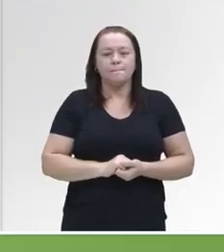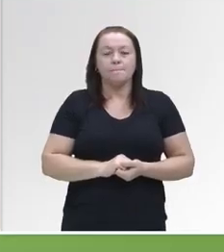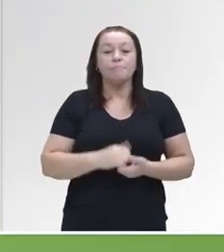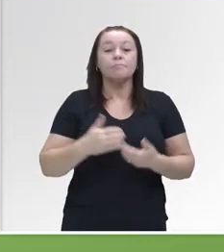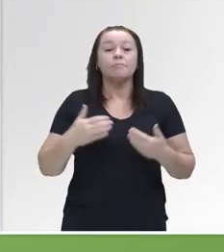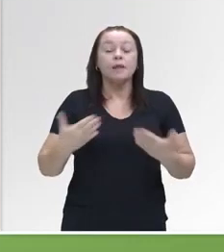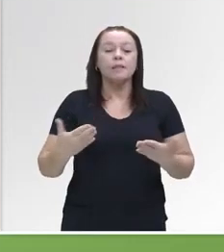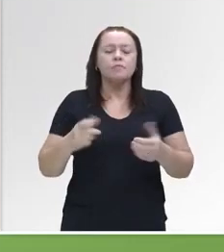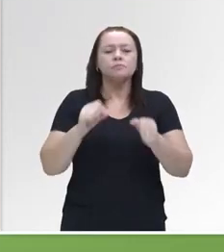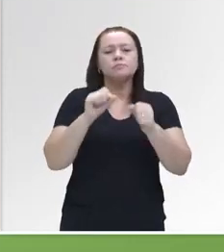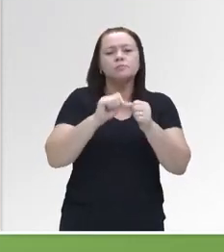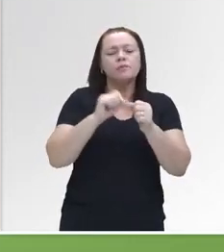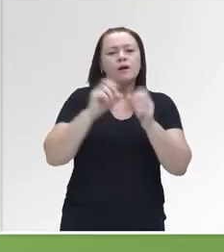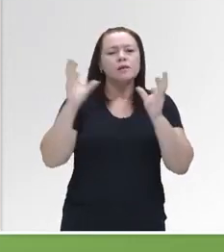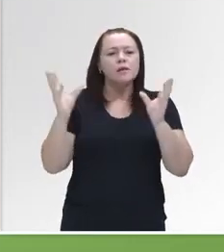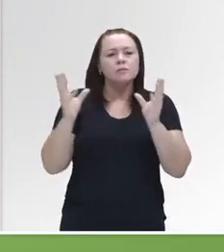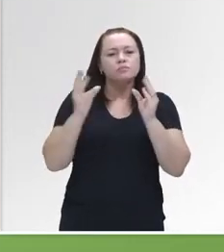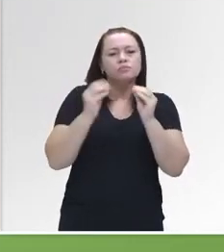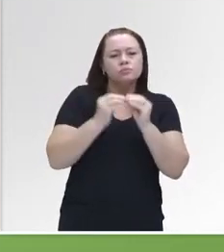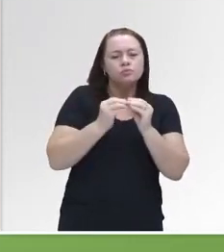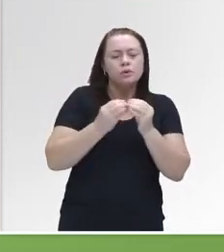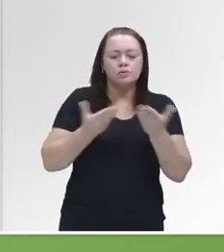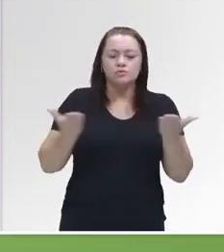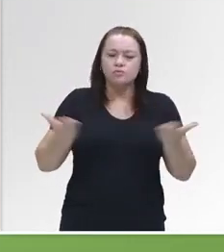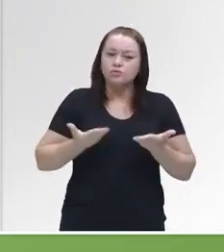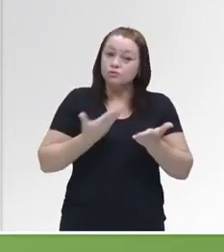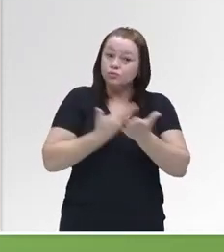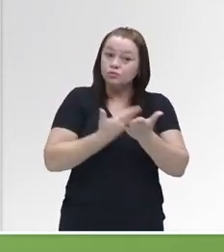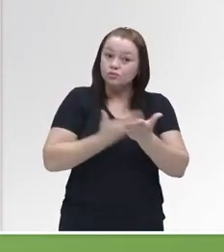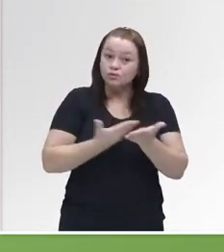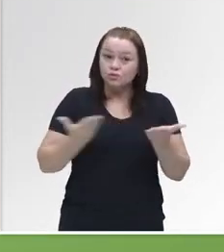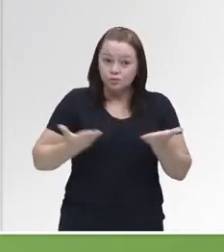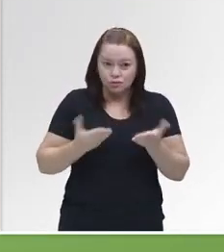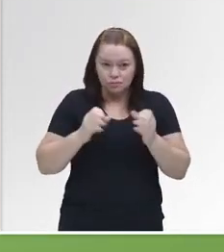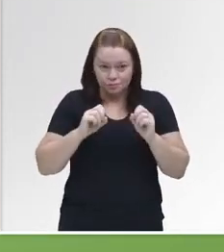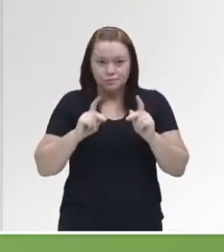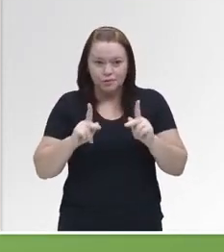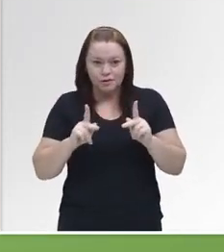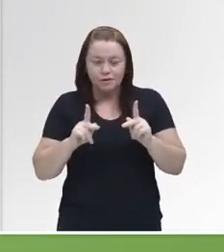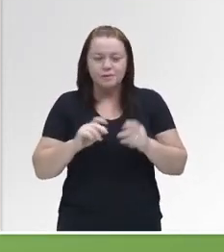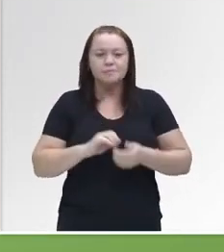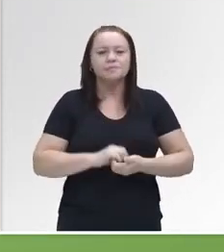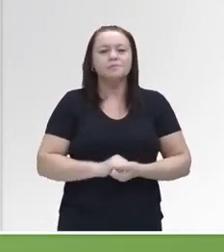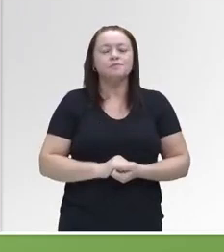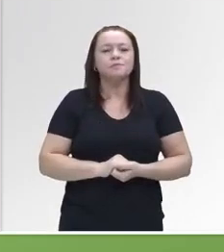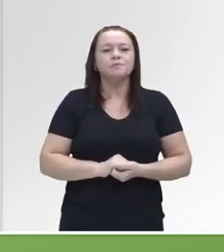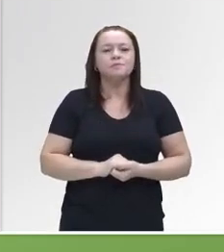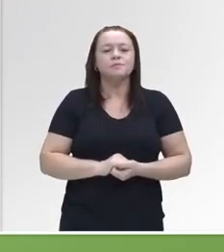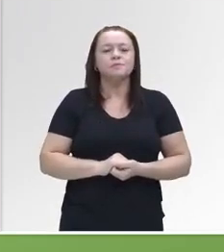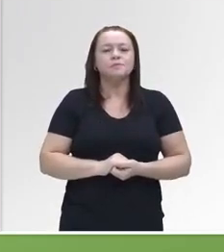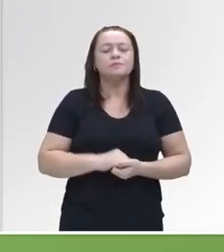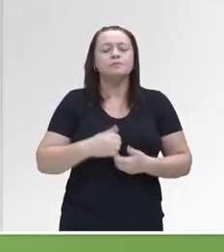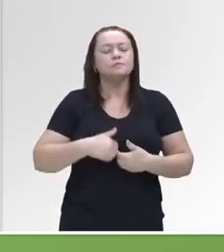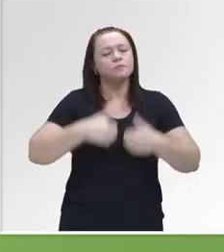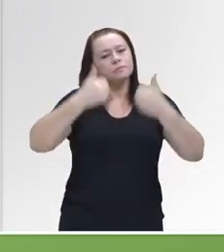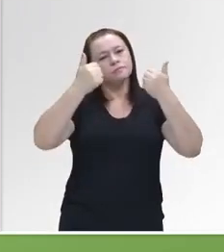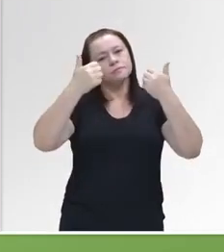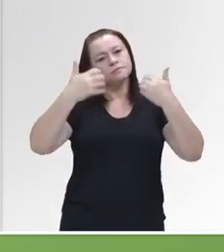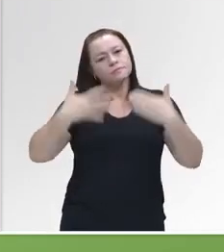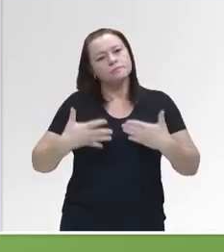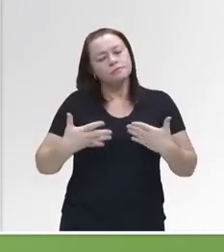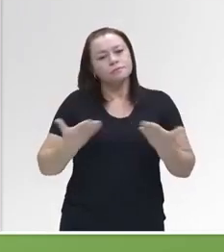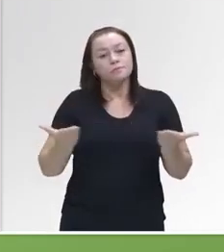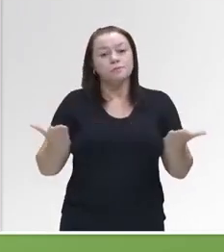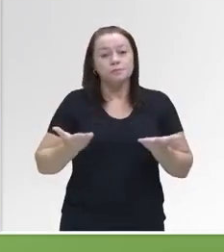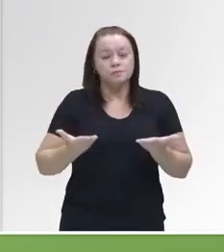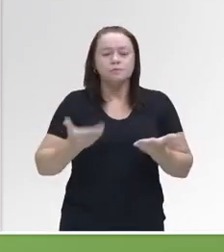Fazendo um resumo para vocês da conversa de hoje, tá, crianças? Vamos lá? Eu coloco para vocês aqui,